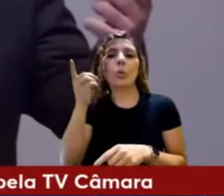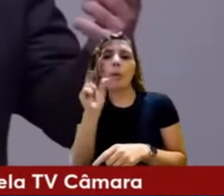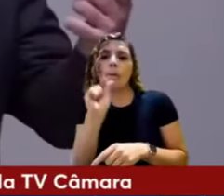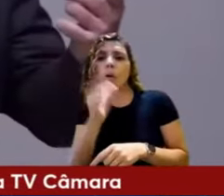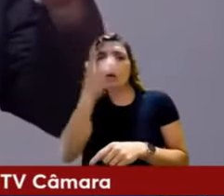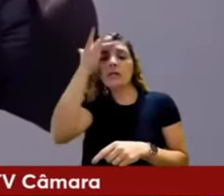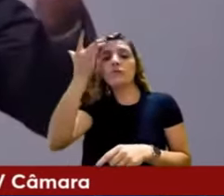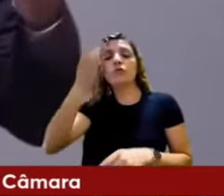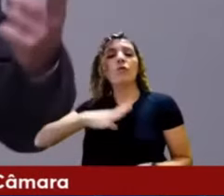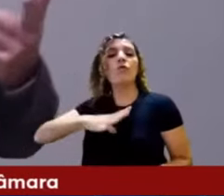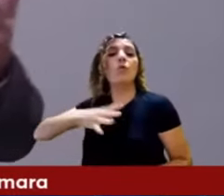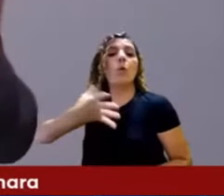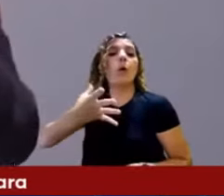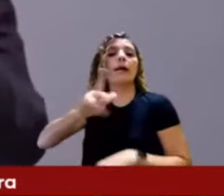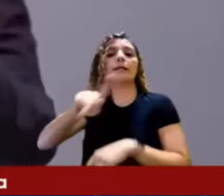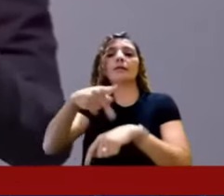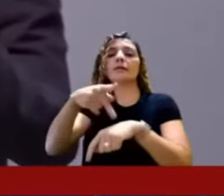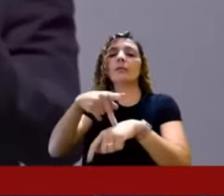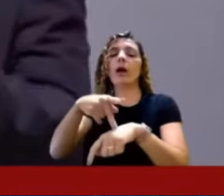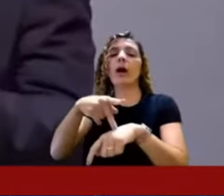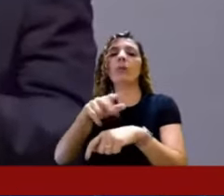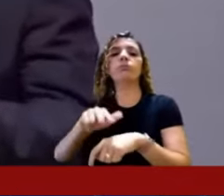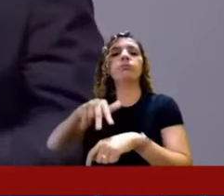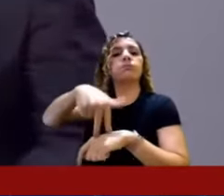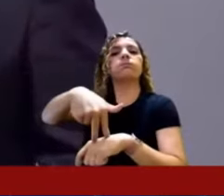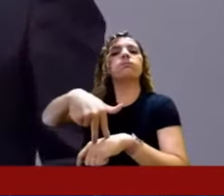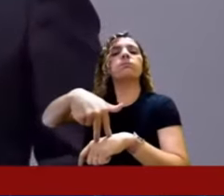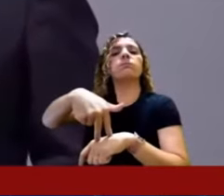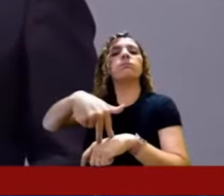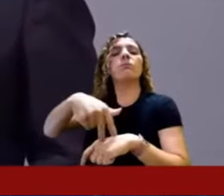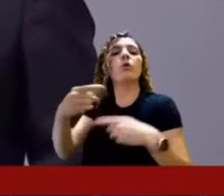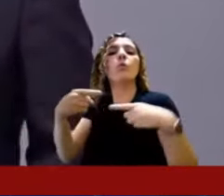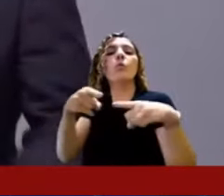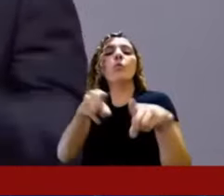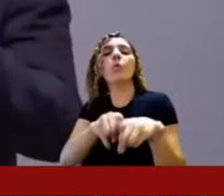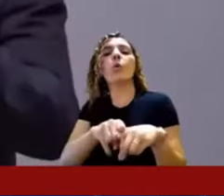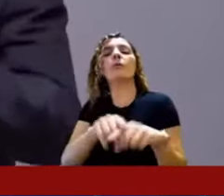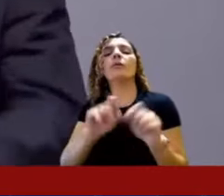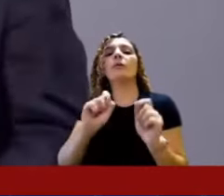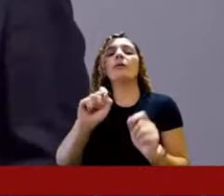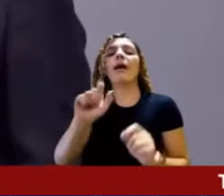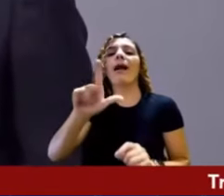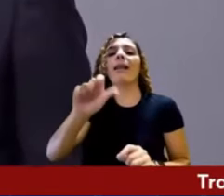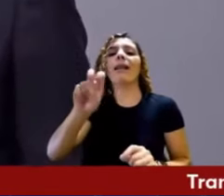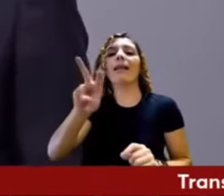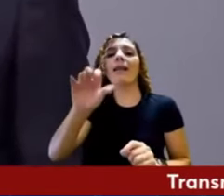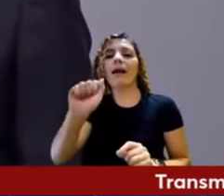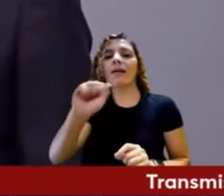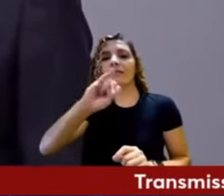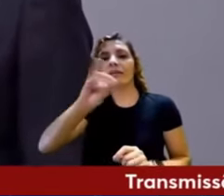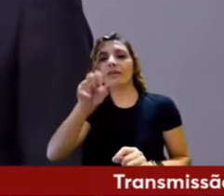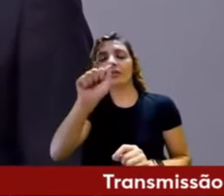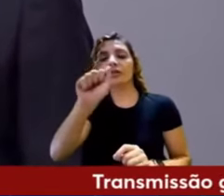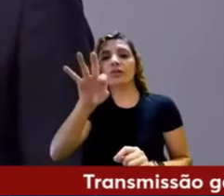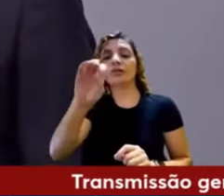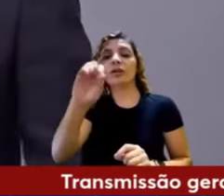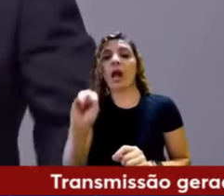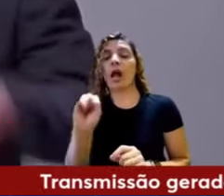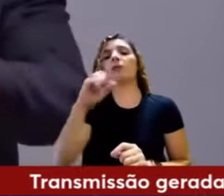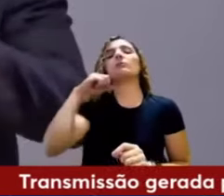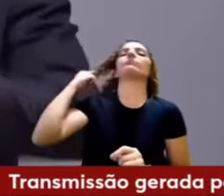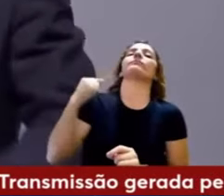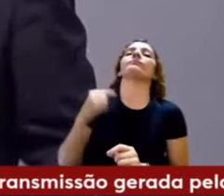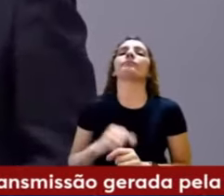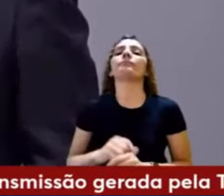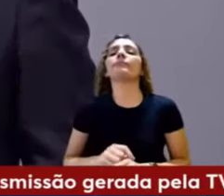país de se levantar contra a Lava Jato na época em que a Lava Jato era quase uma unanimidade,